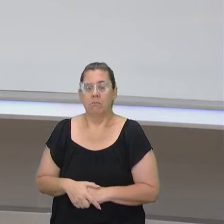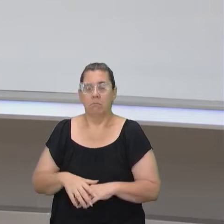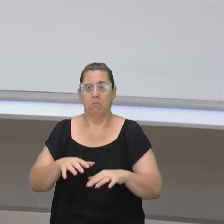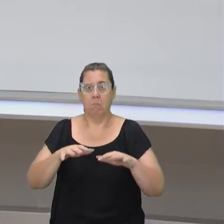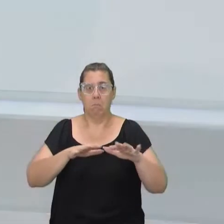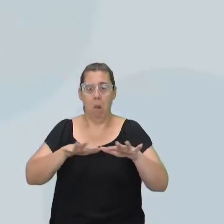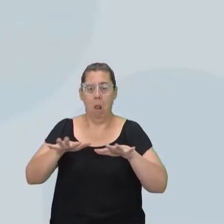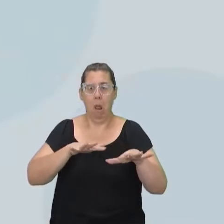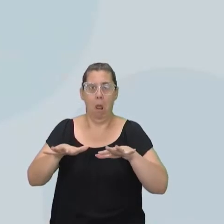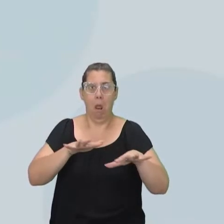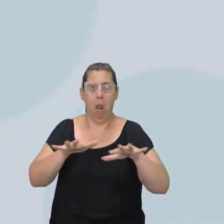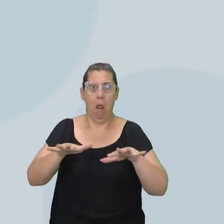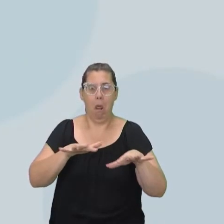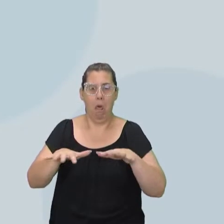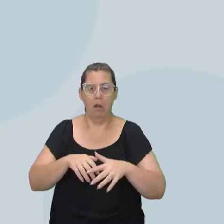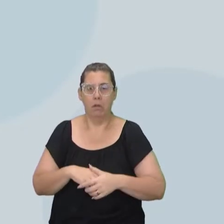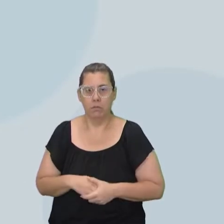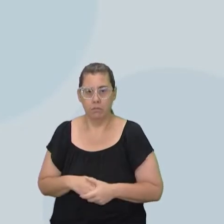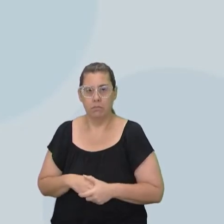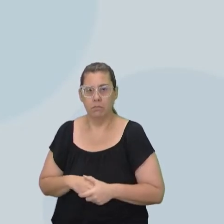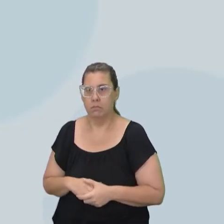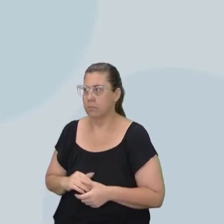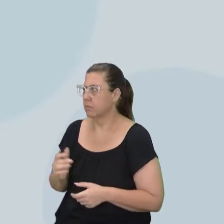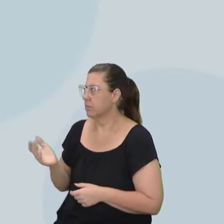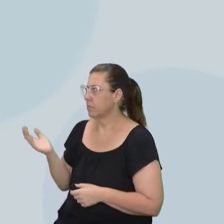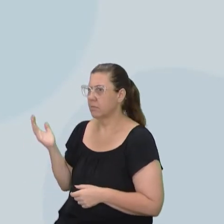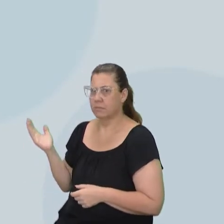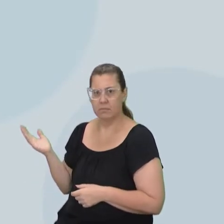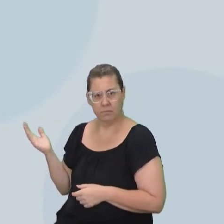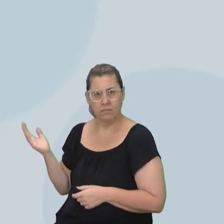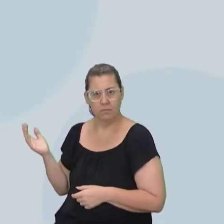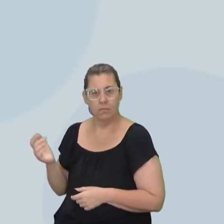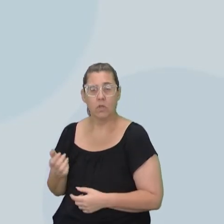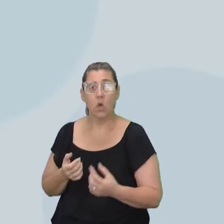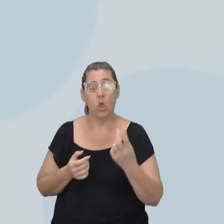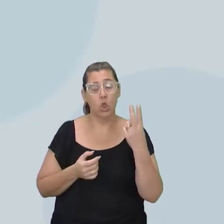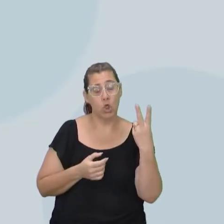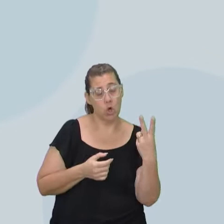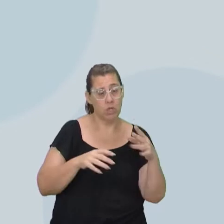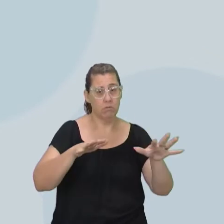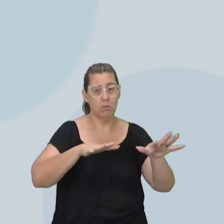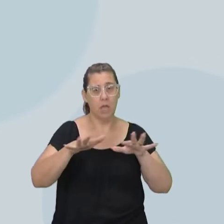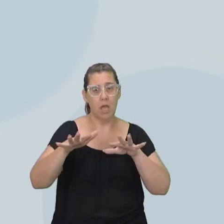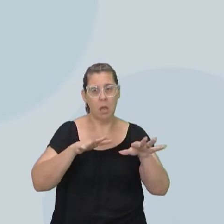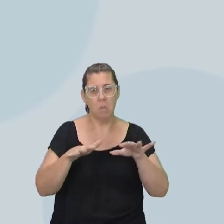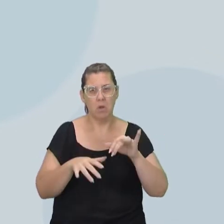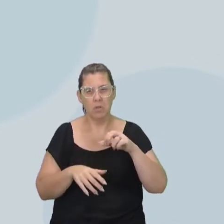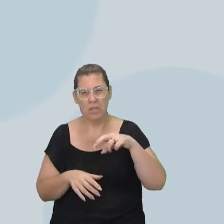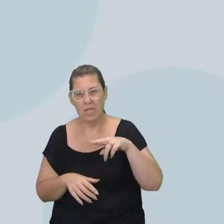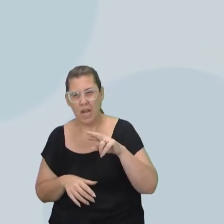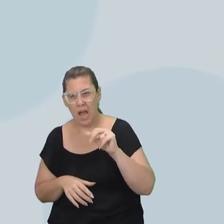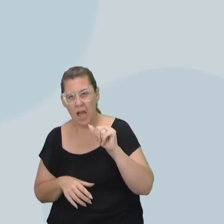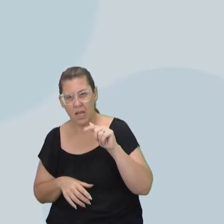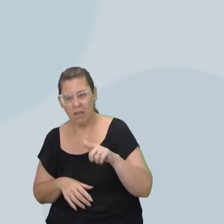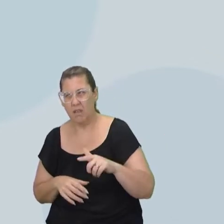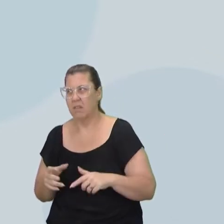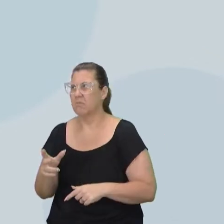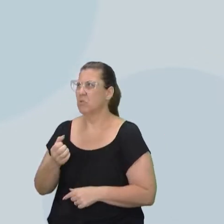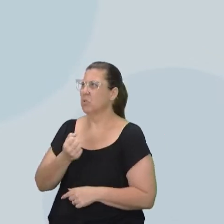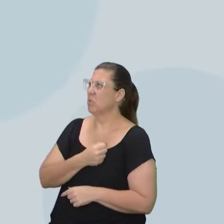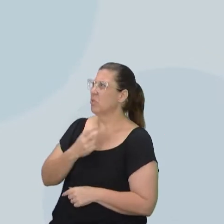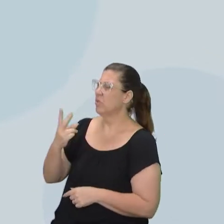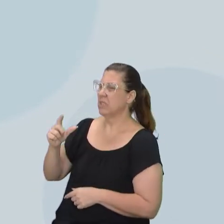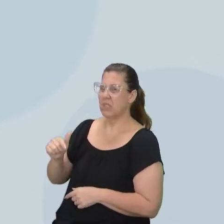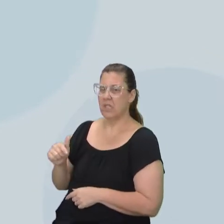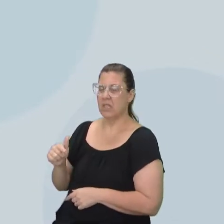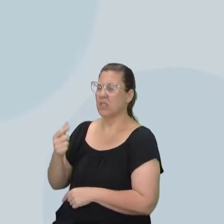terremotos. Terremoto. Olha só, 2 terremotos, Iraque, 27. Nossa, e